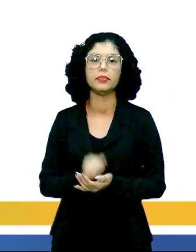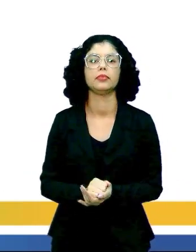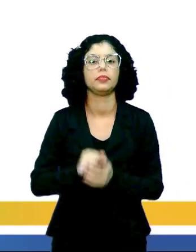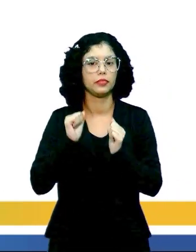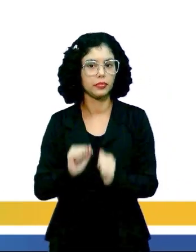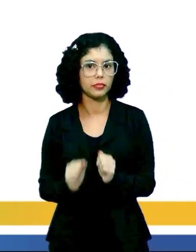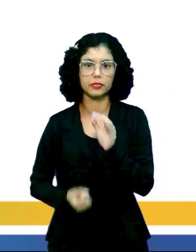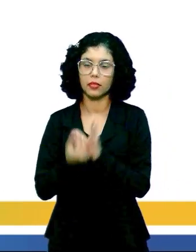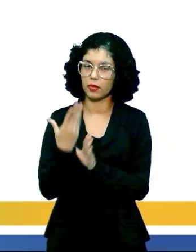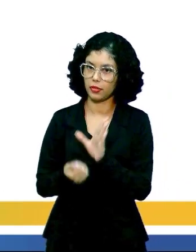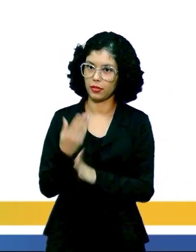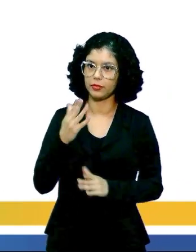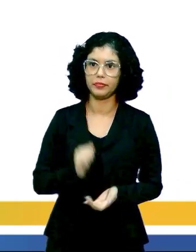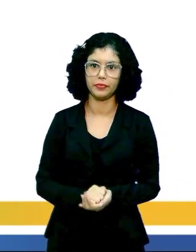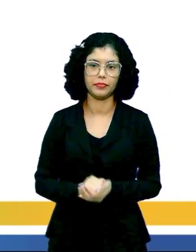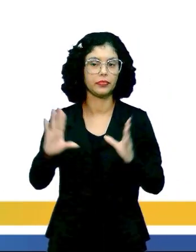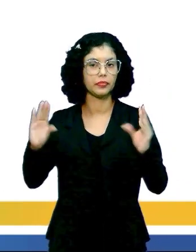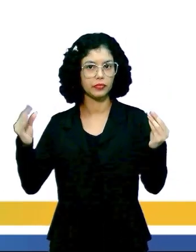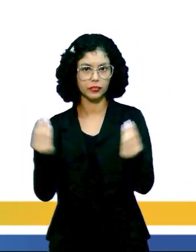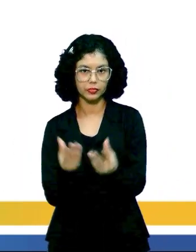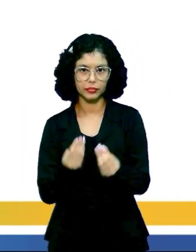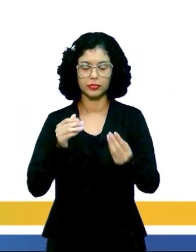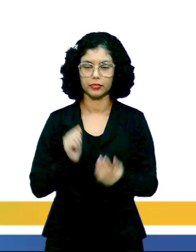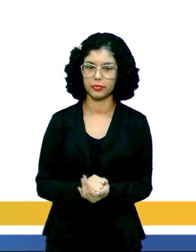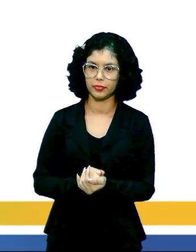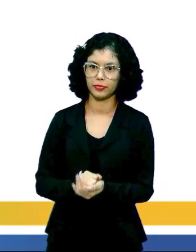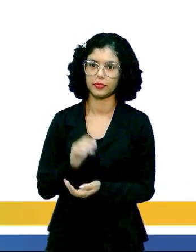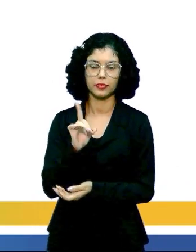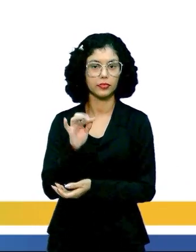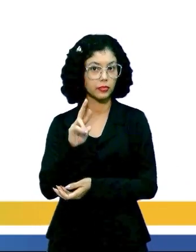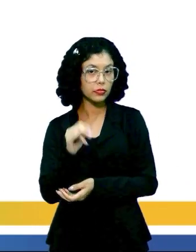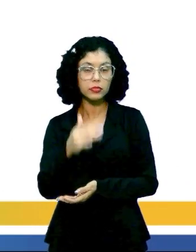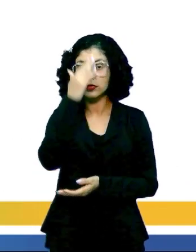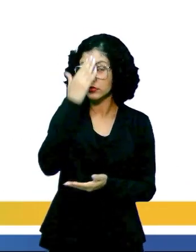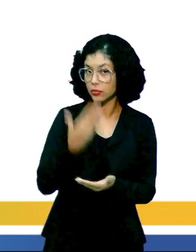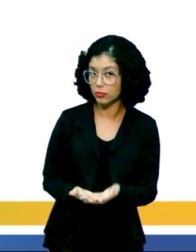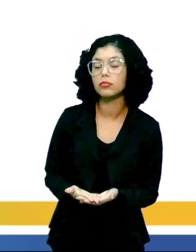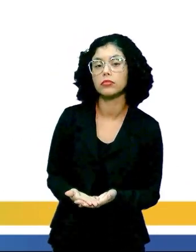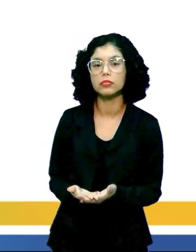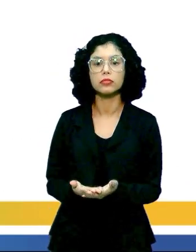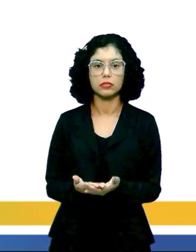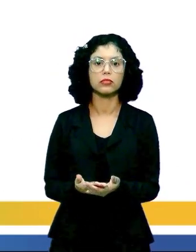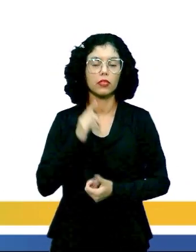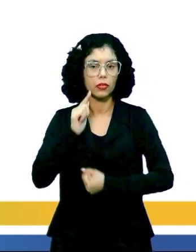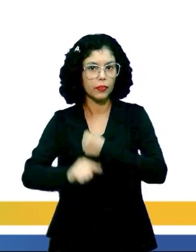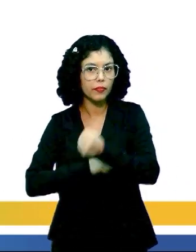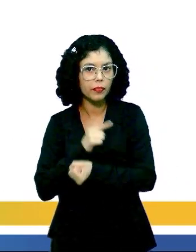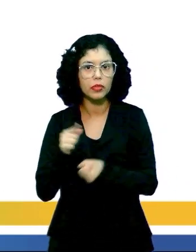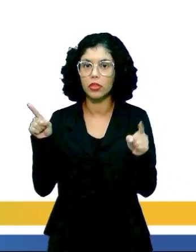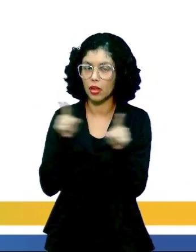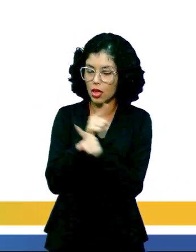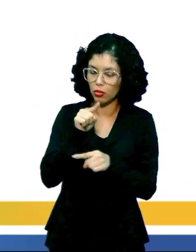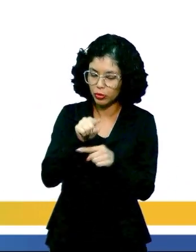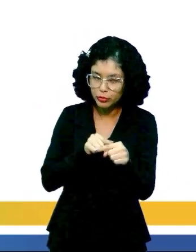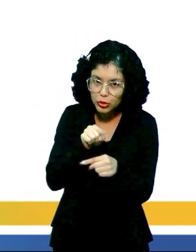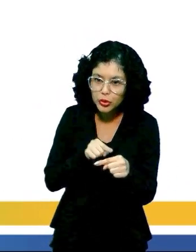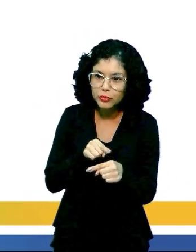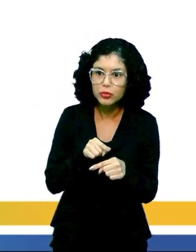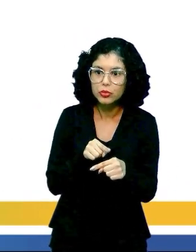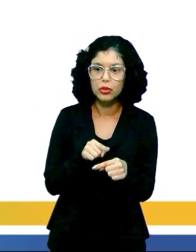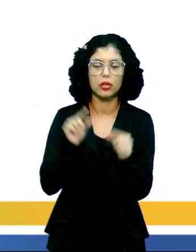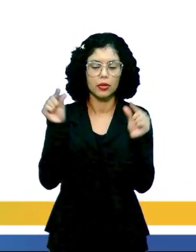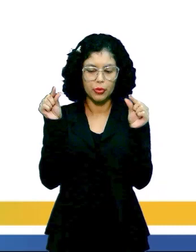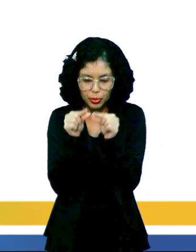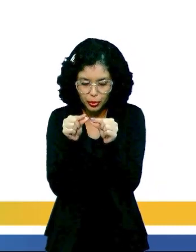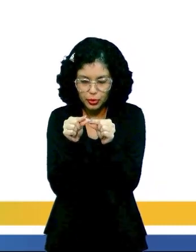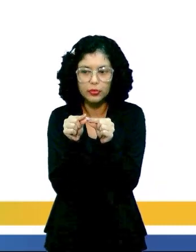ela produziria as substâncias. Então, Demócrito acreditava-se que o átomo era uma partícula não divisível, a menor